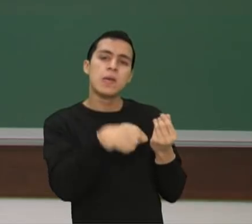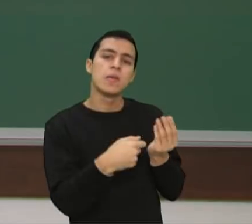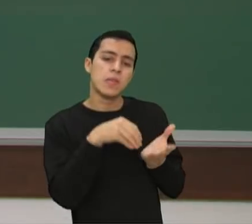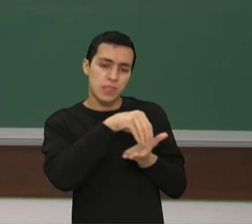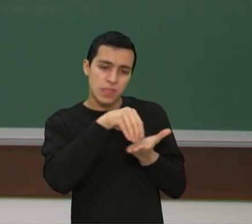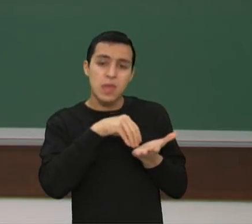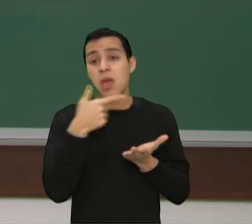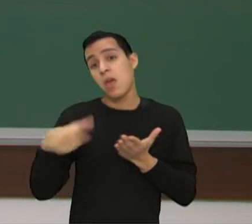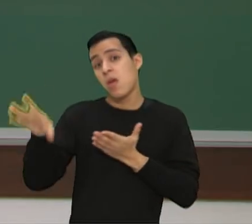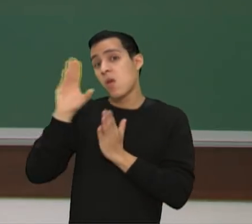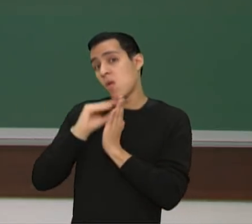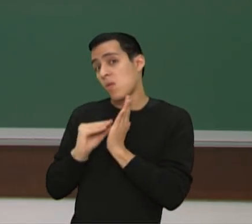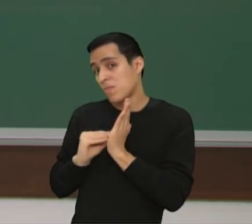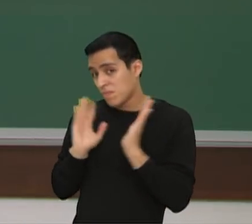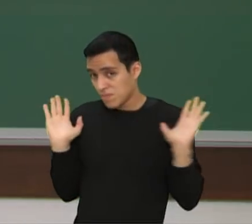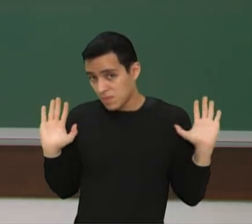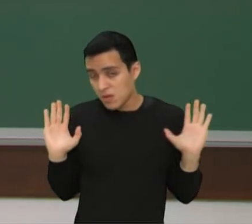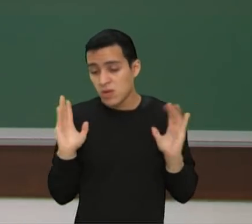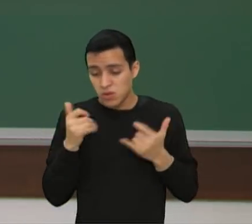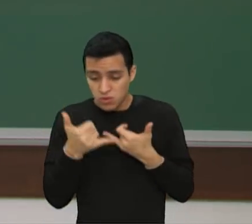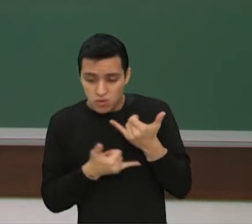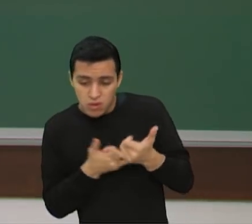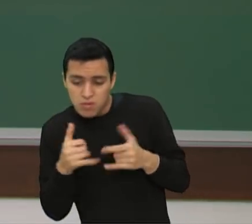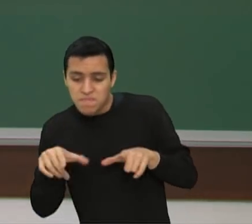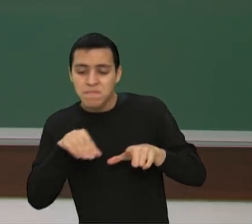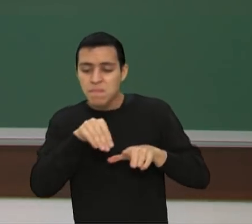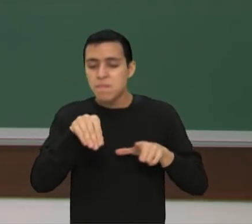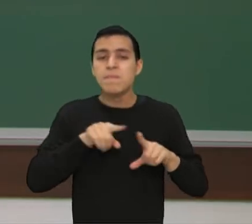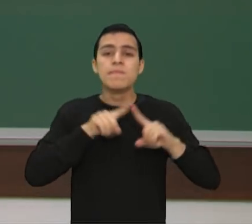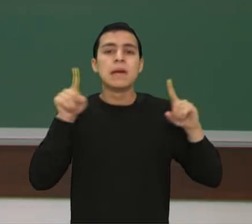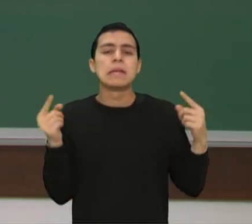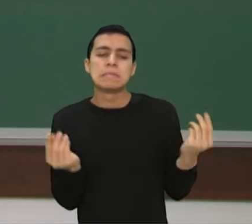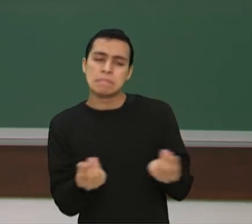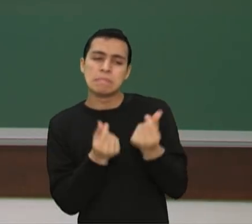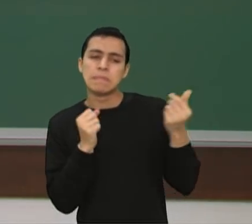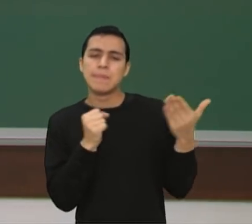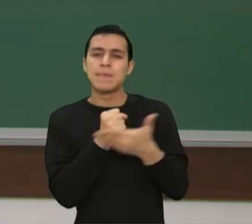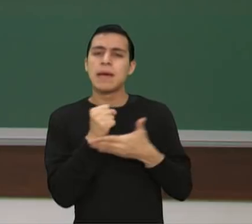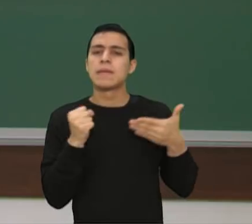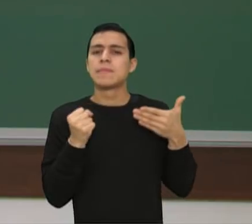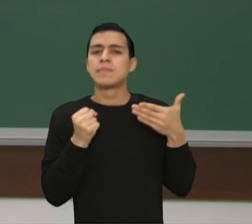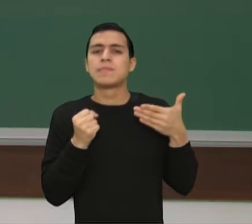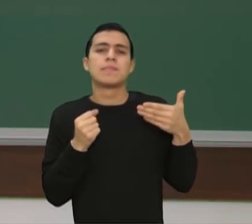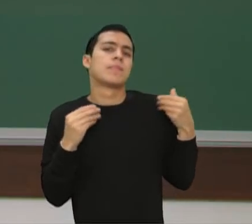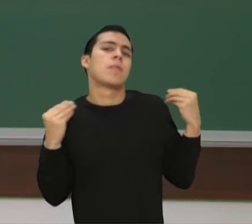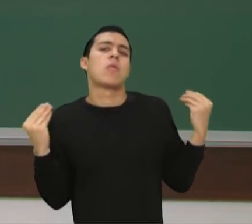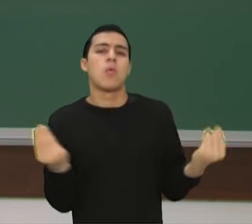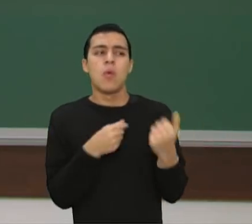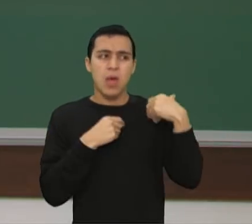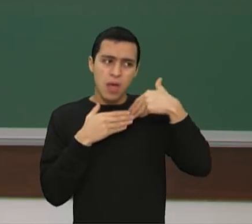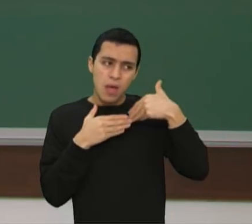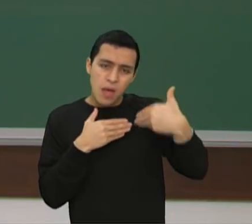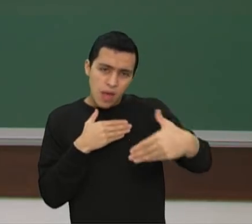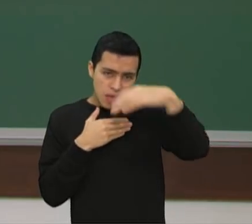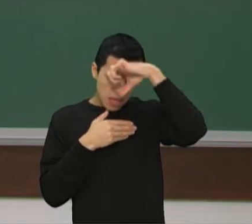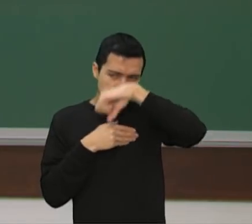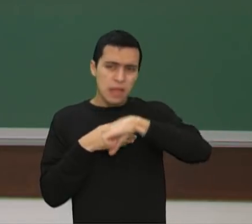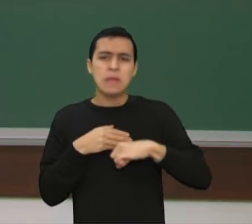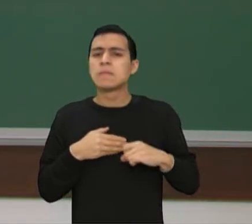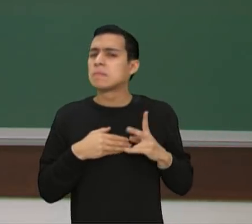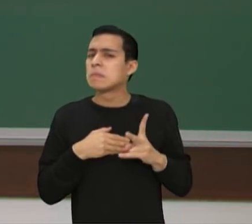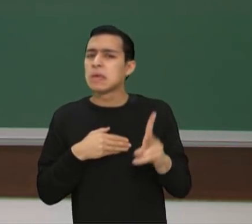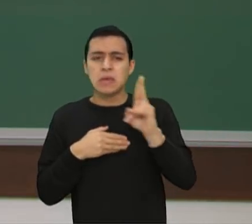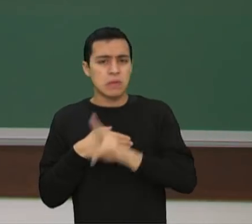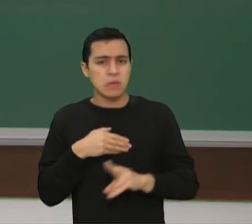entrar num outro conteúdo agora dos jogos de tabuleiro, mas a essência, né, o aprendizado a gente vai